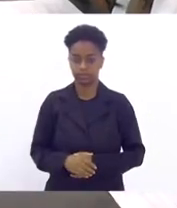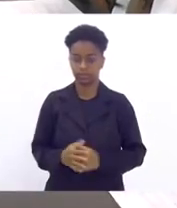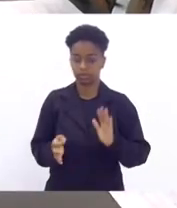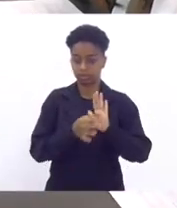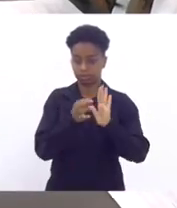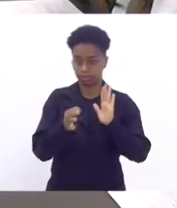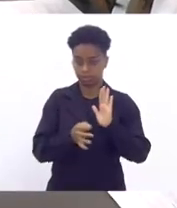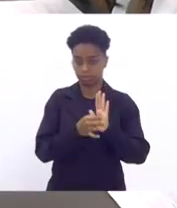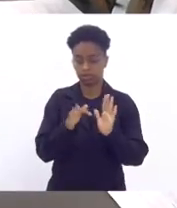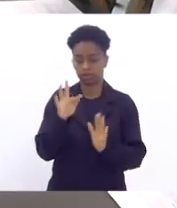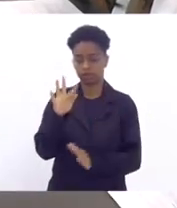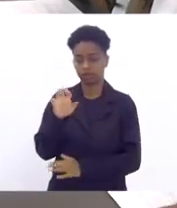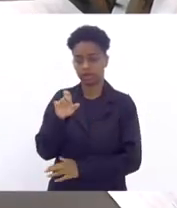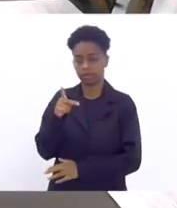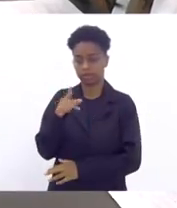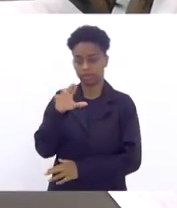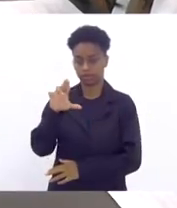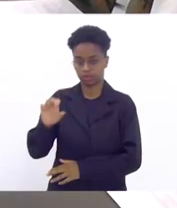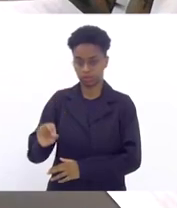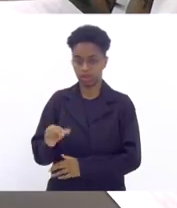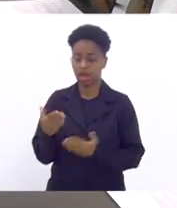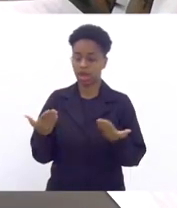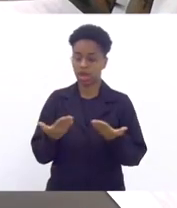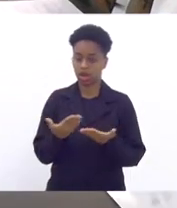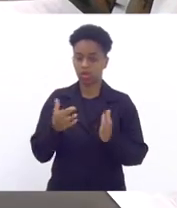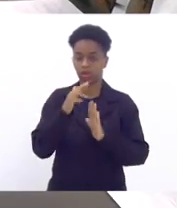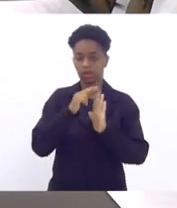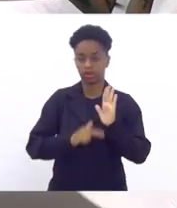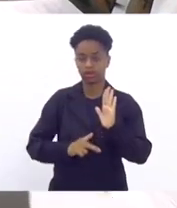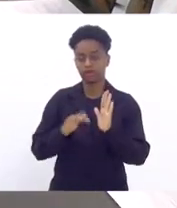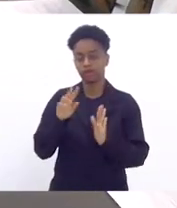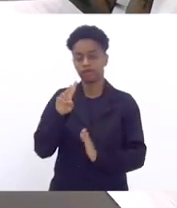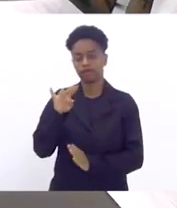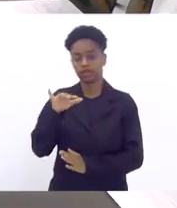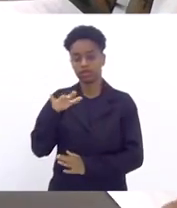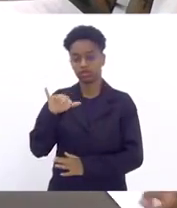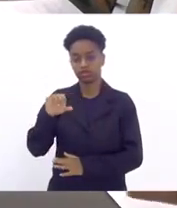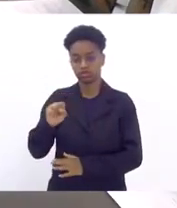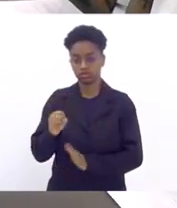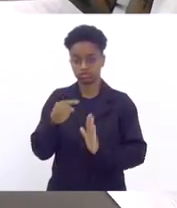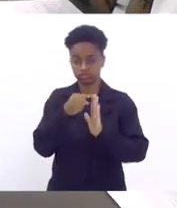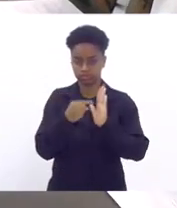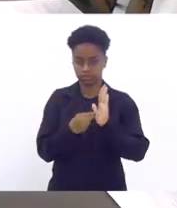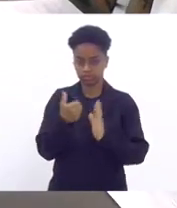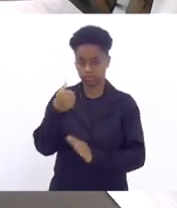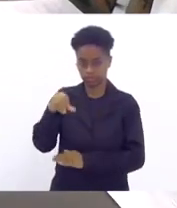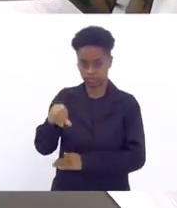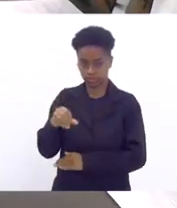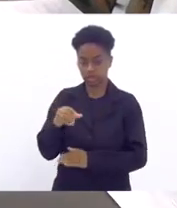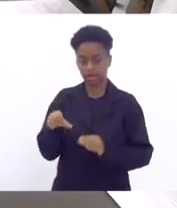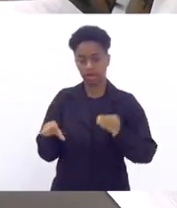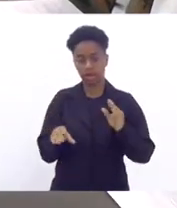relator Deputado Filipinho rádios passo a relatoria deputado Vinícius cozzolino 19 da pauta emendas de plenário PL